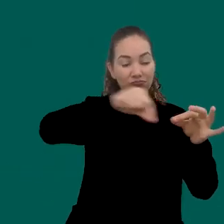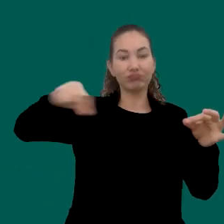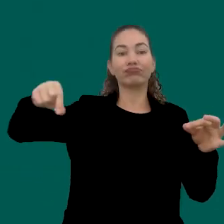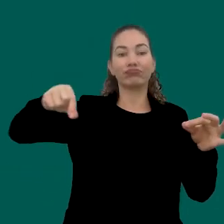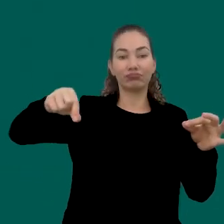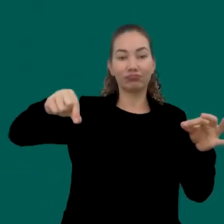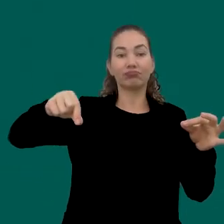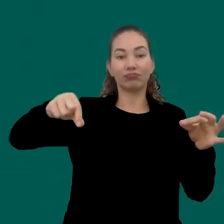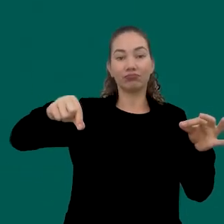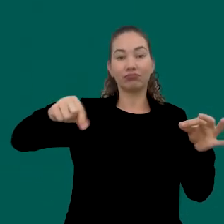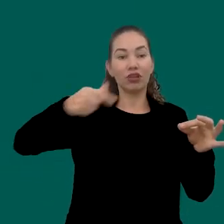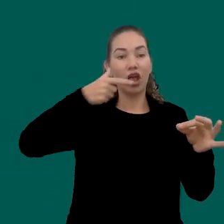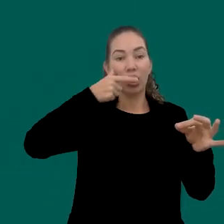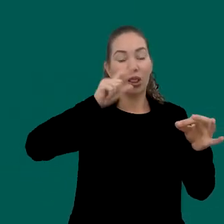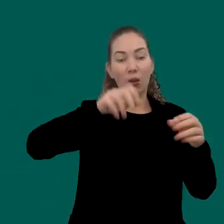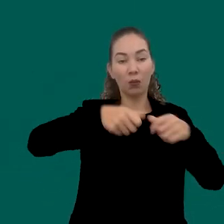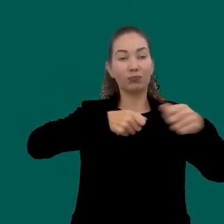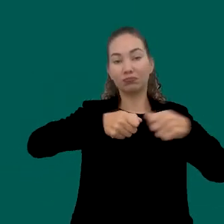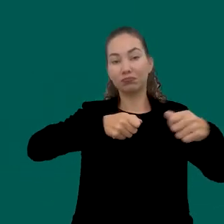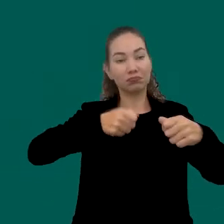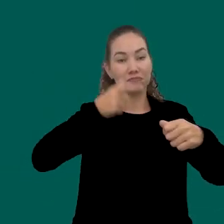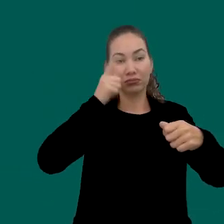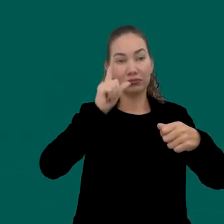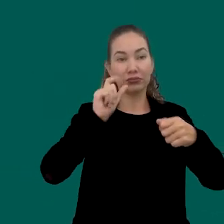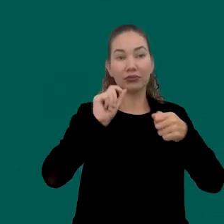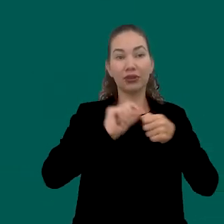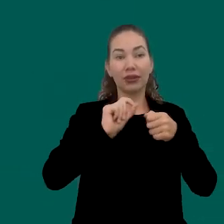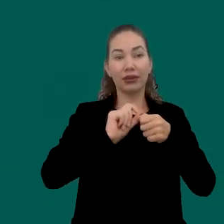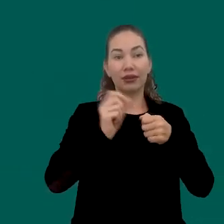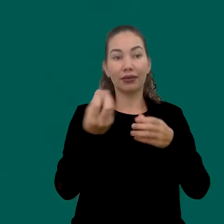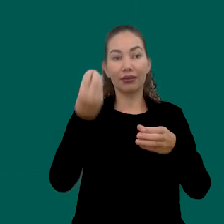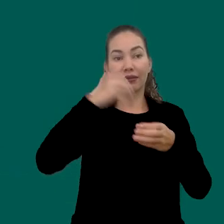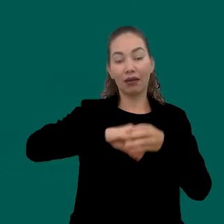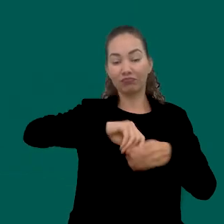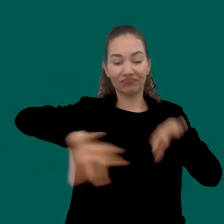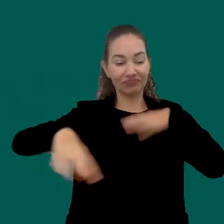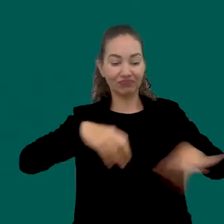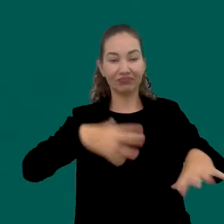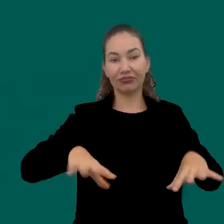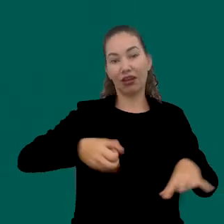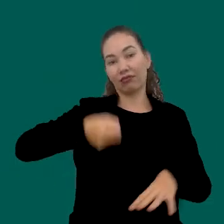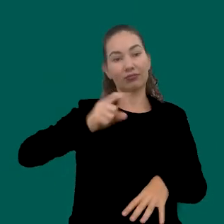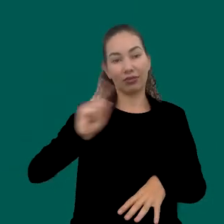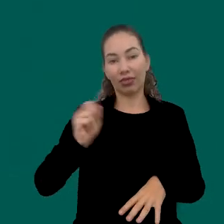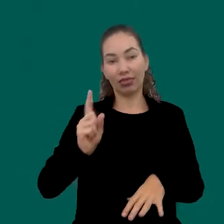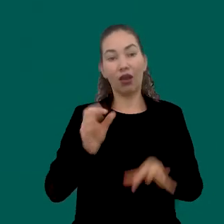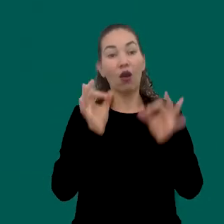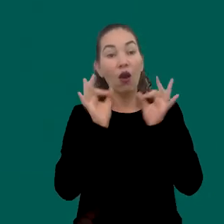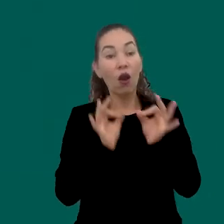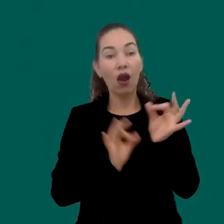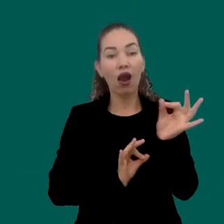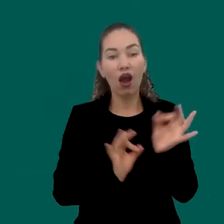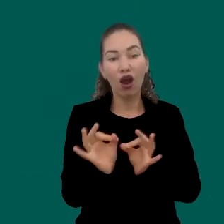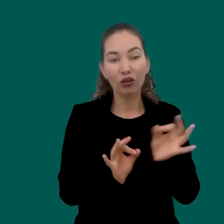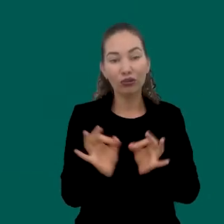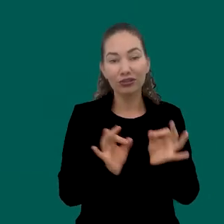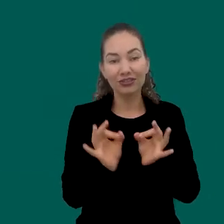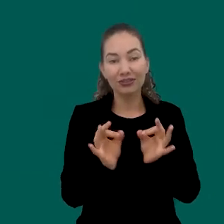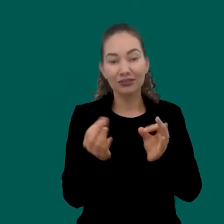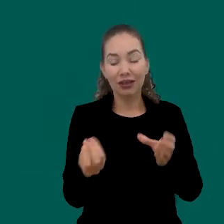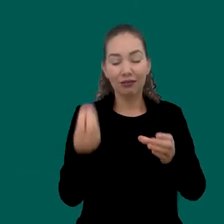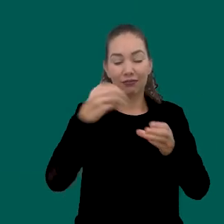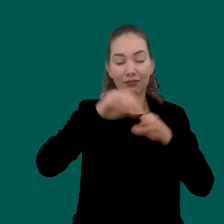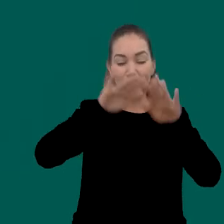cliente dentro onde tu abre e ali não tá as mercadorias jogadas ou dentro de uma sacolinha. Ali as mercadorias estão dentro de uma